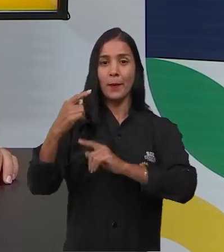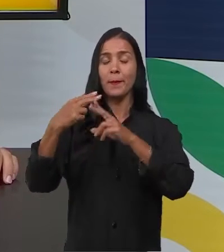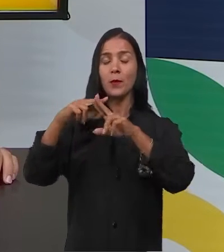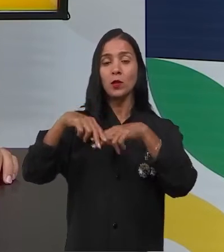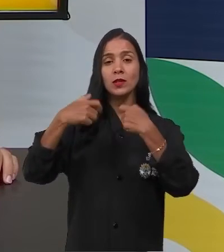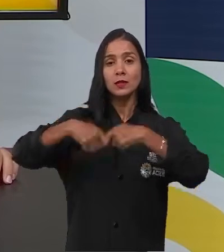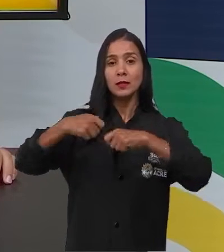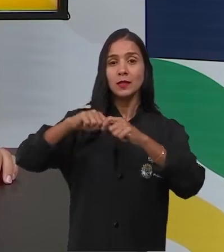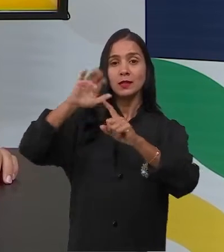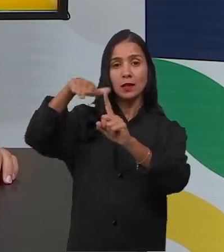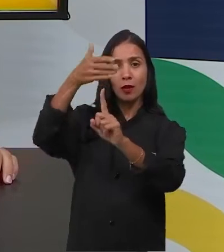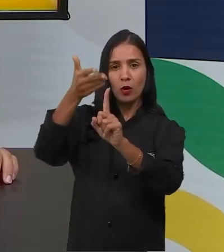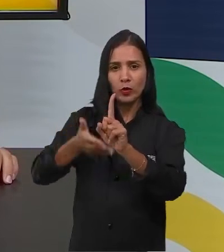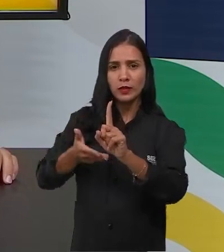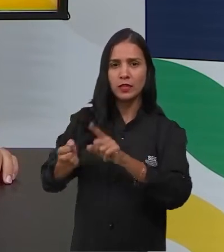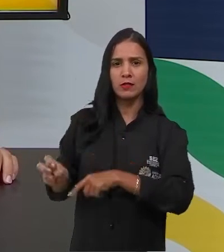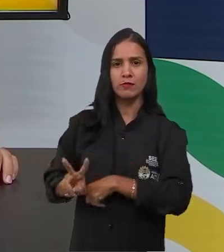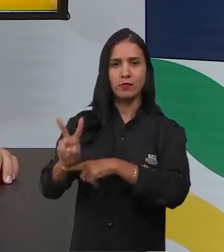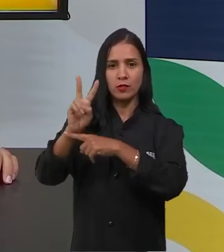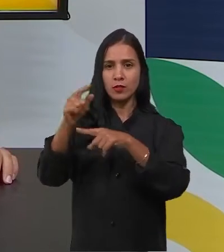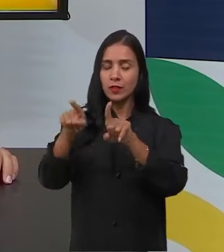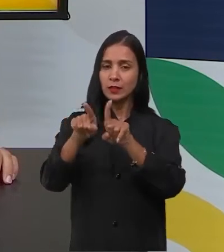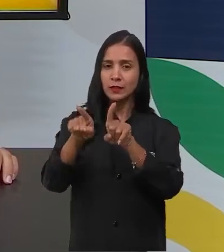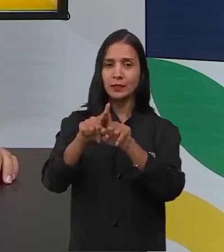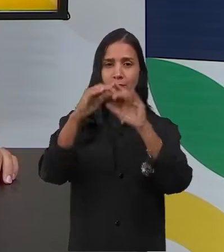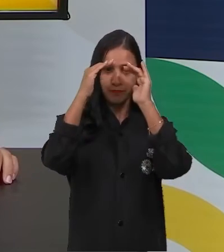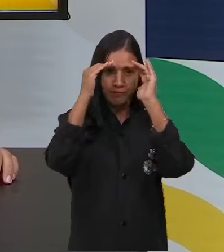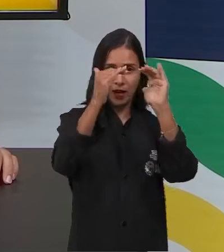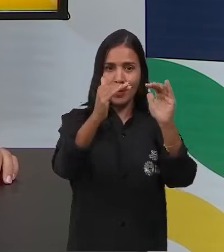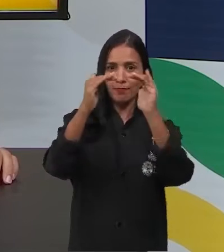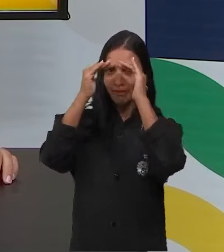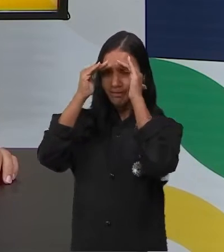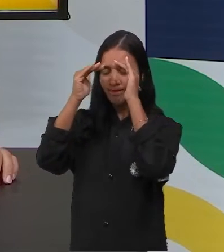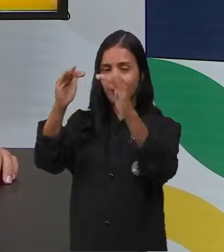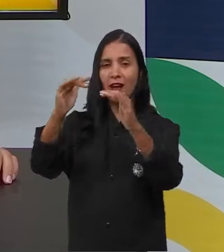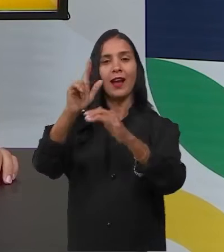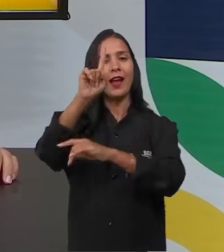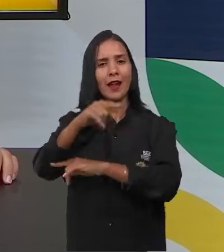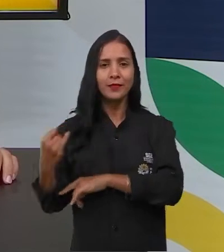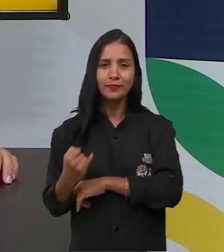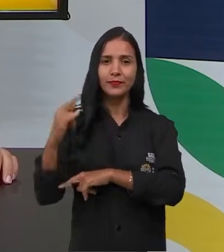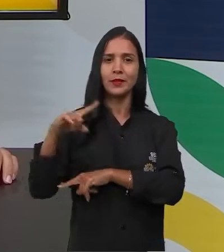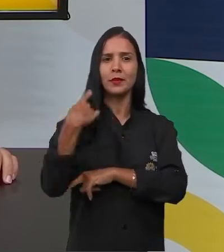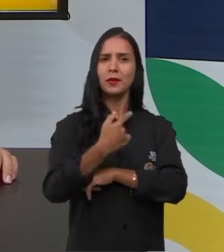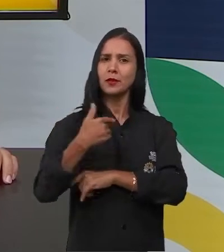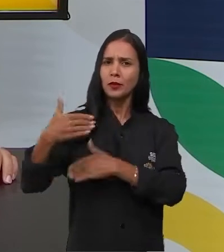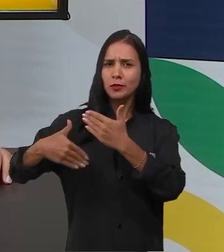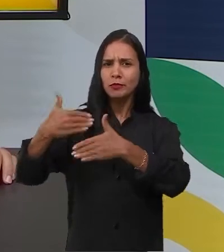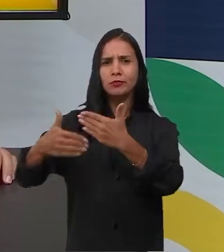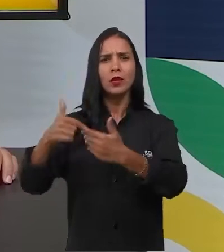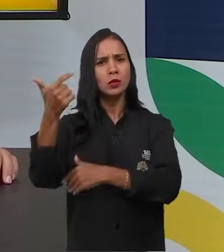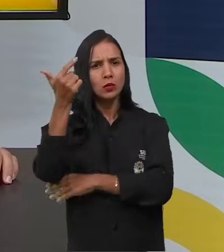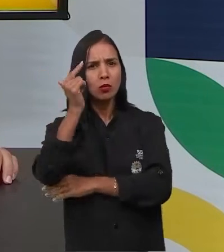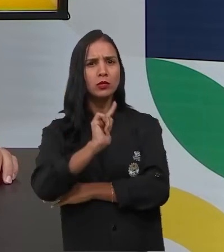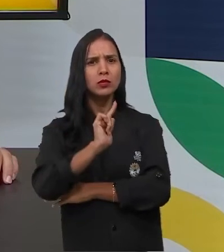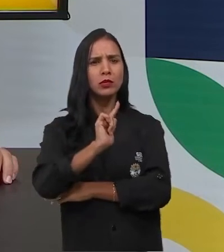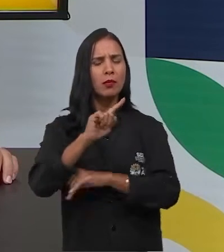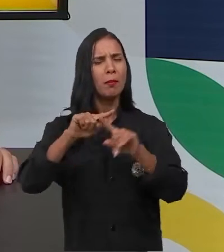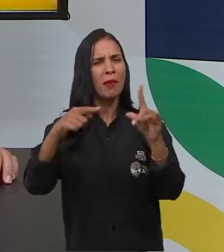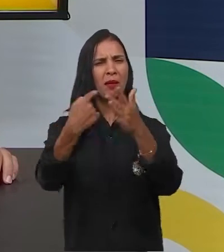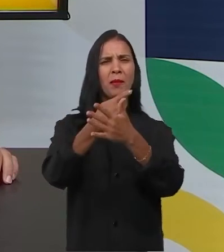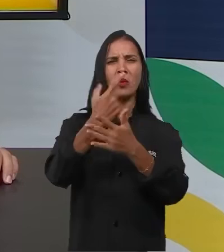valorizar, respeitar é fundamental para que a gente possa dar seguimento e direcionamento e entendimento de tipo, opa, não era